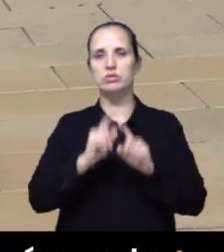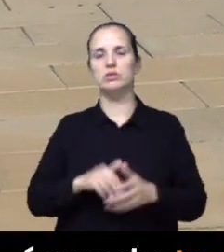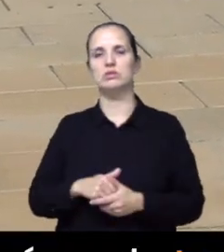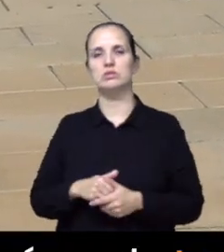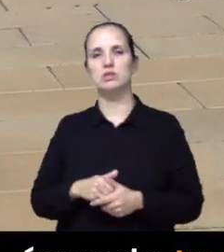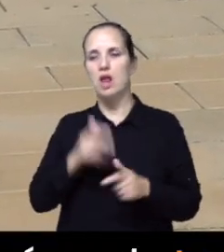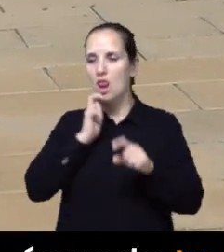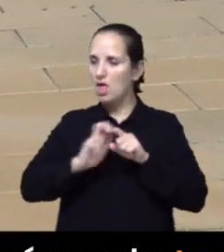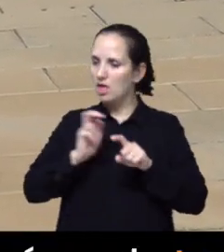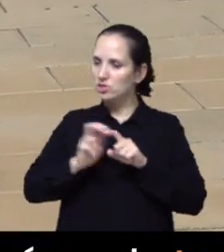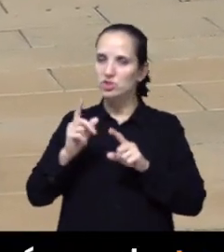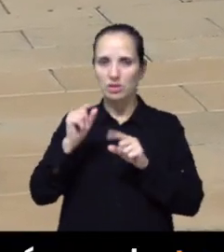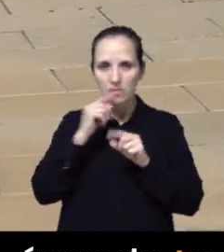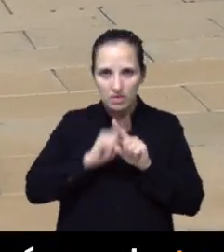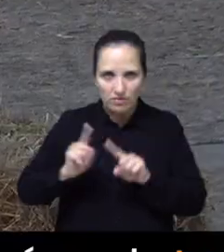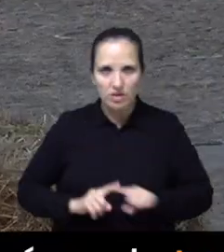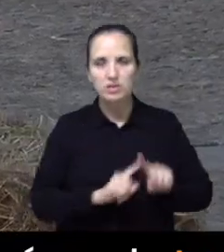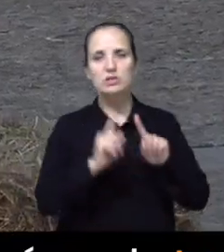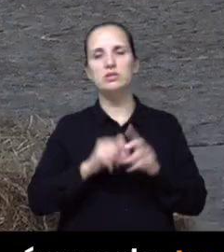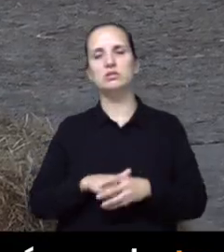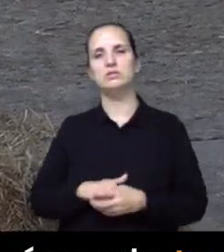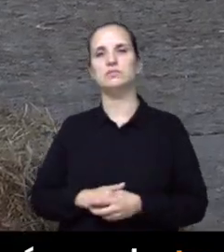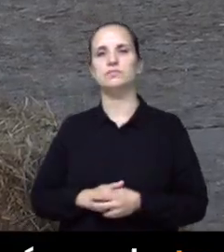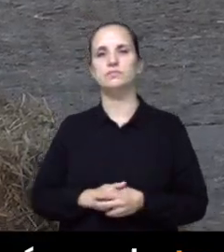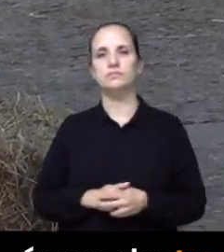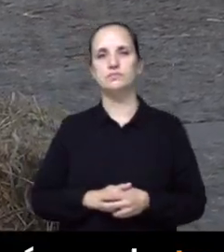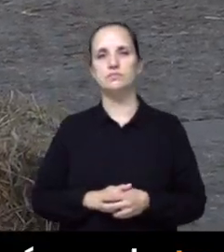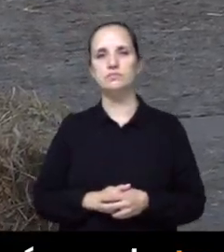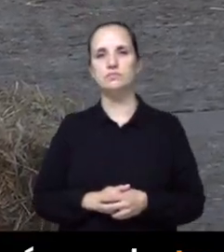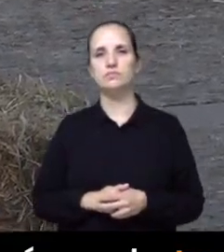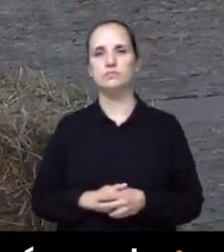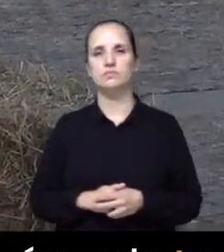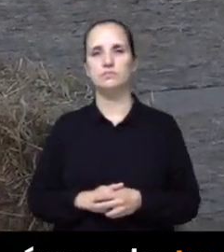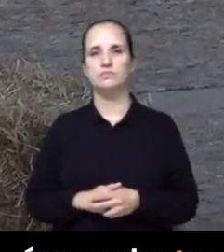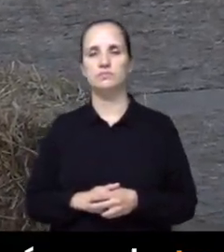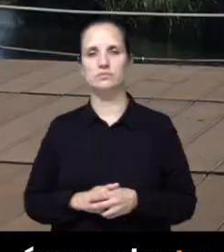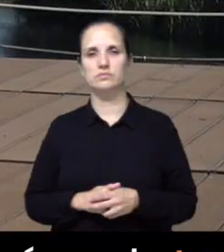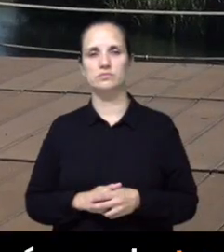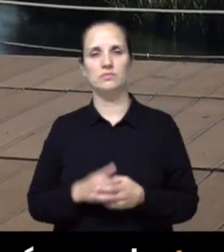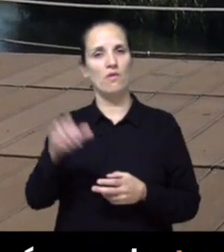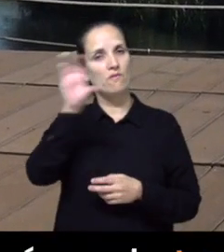culturas diferentes, energias diferentes,